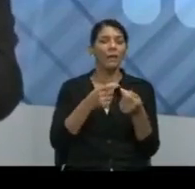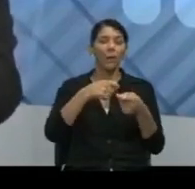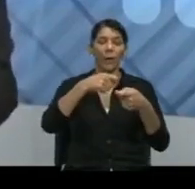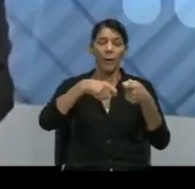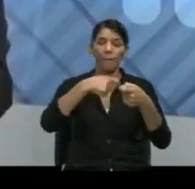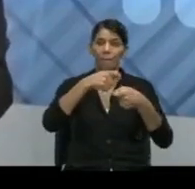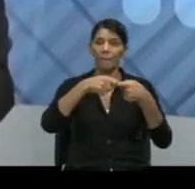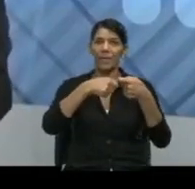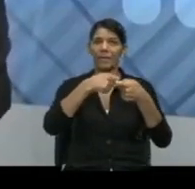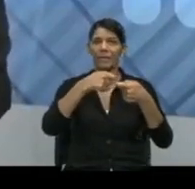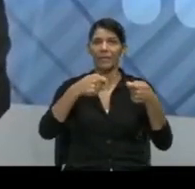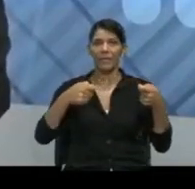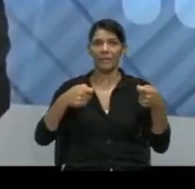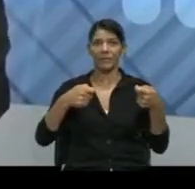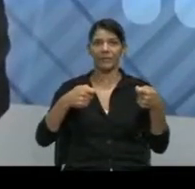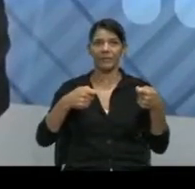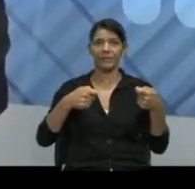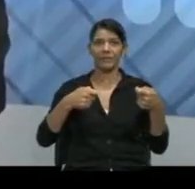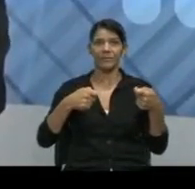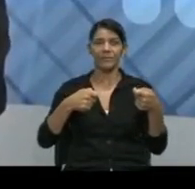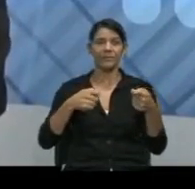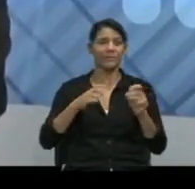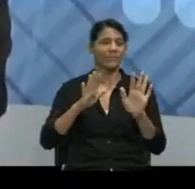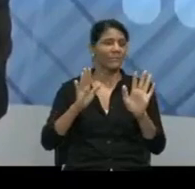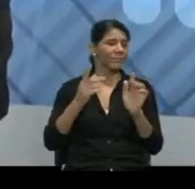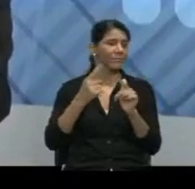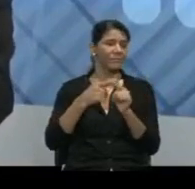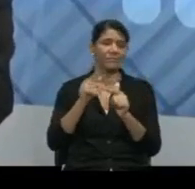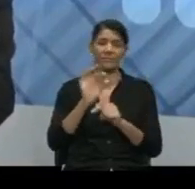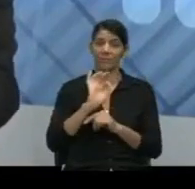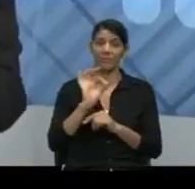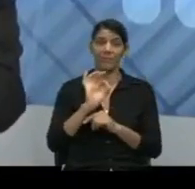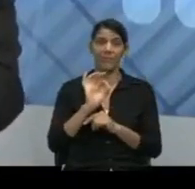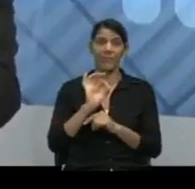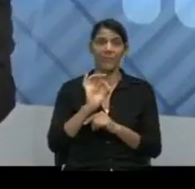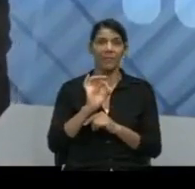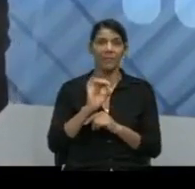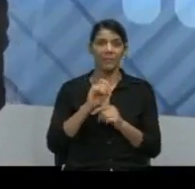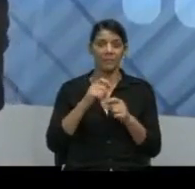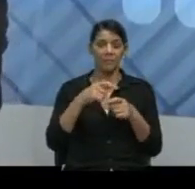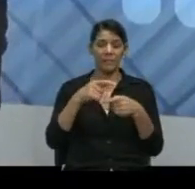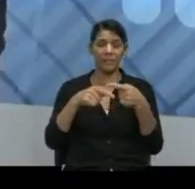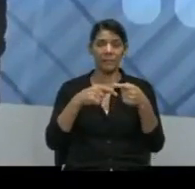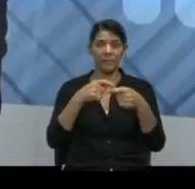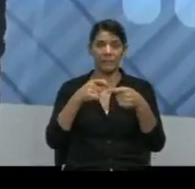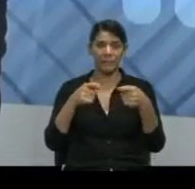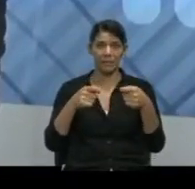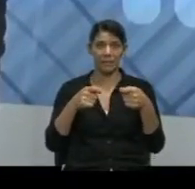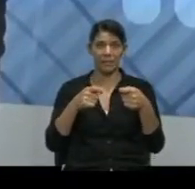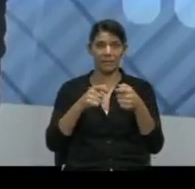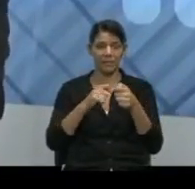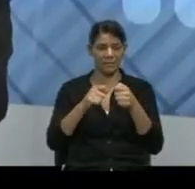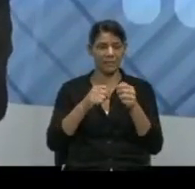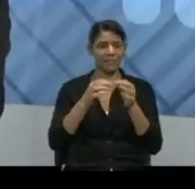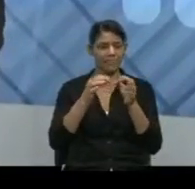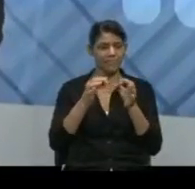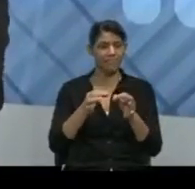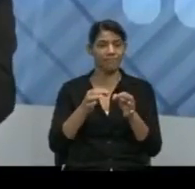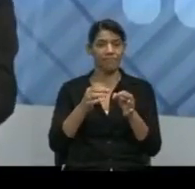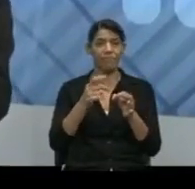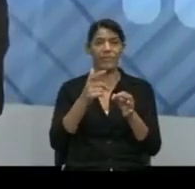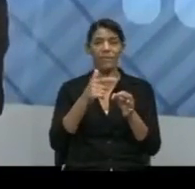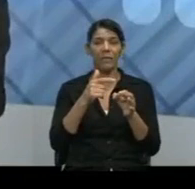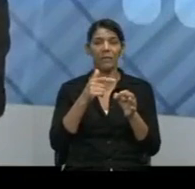linha pela tabeira, tá? Não tem problema nenhum. Então, você passa a linha pela tabeira, só garanta que ela esteja firme para ela